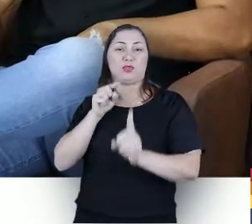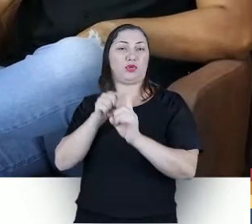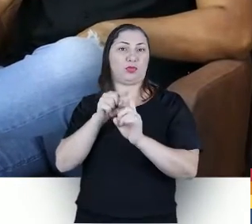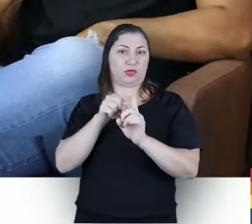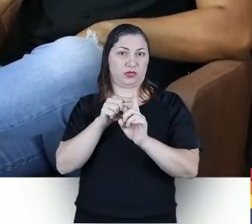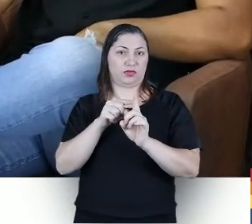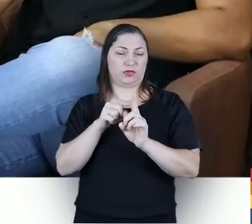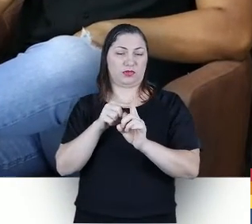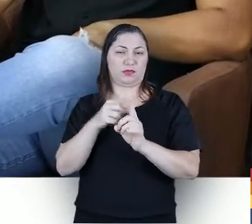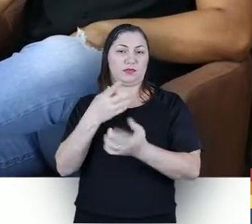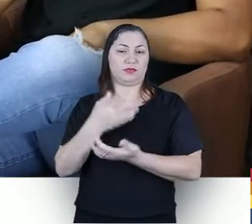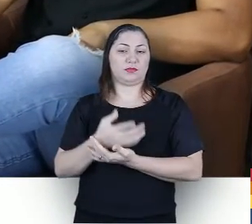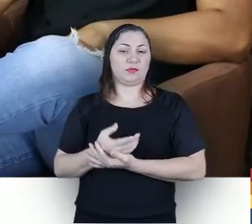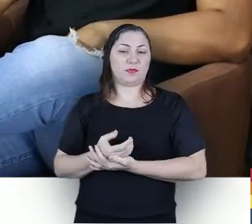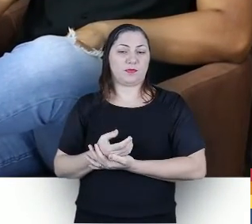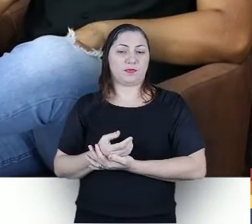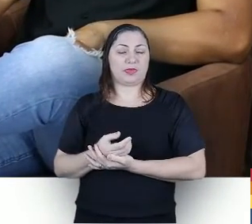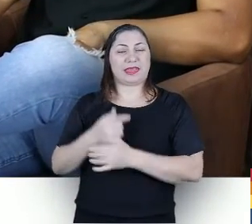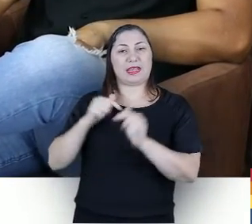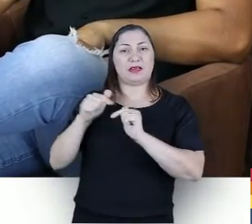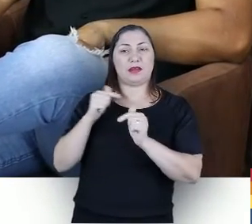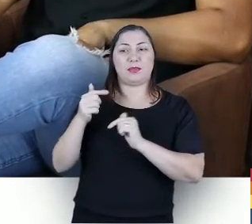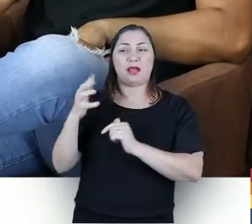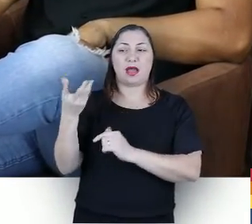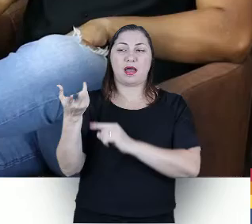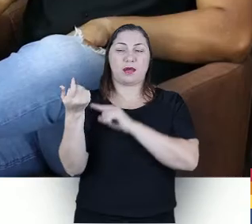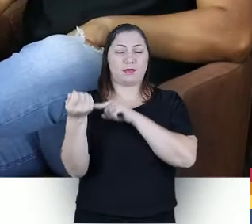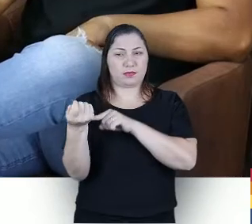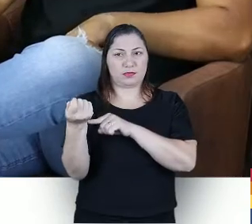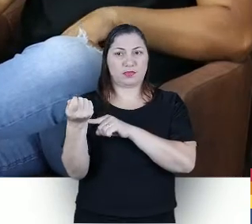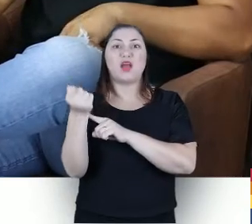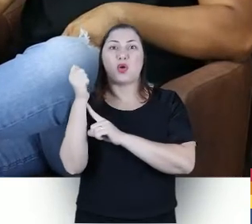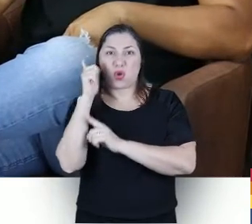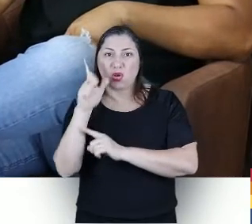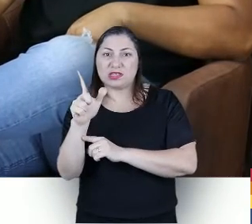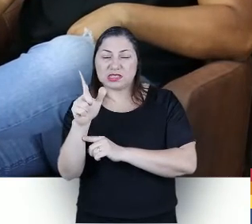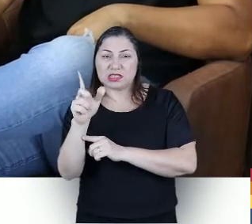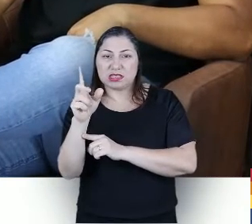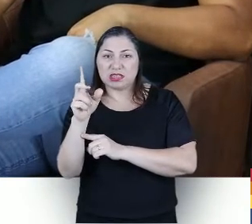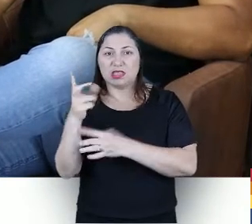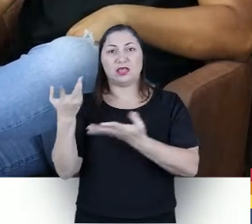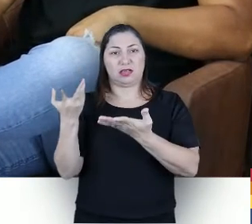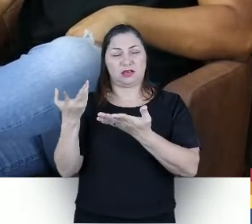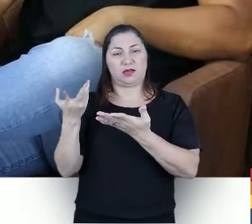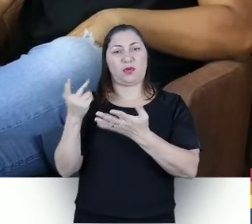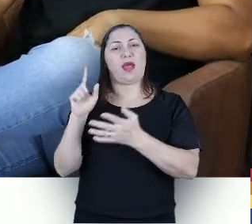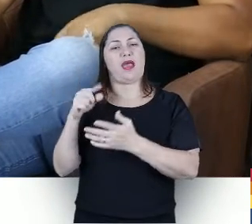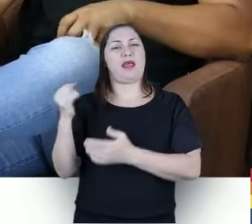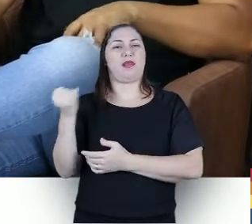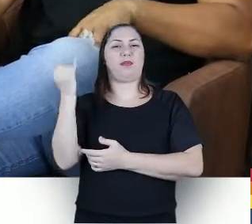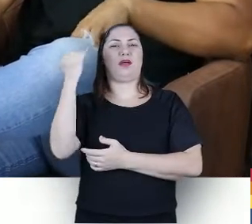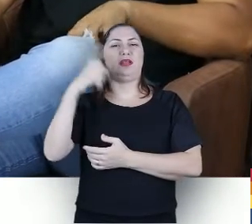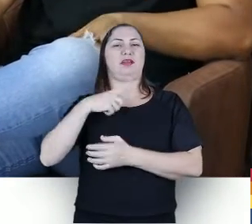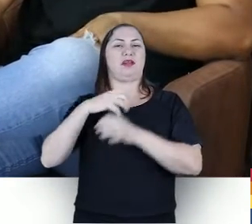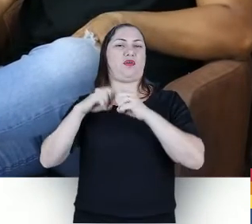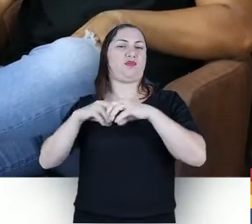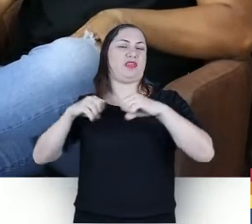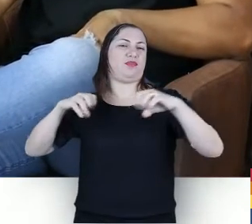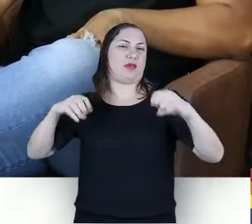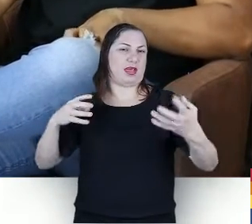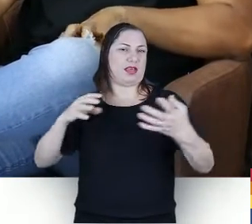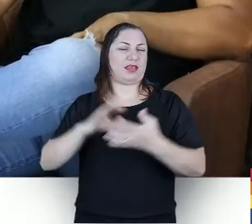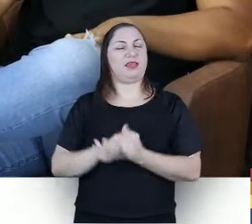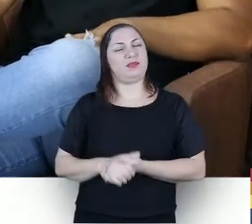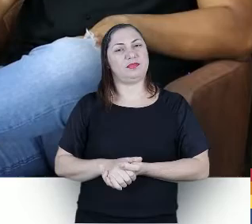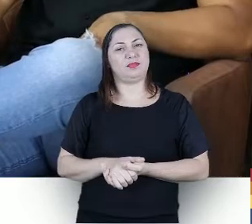letivo. Eu acho que é importante também a gente sempre estar fazendo ter o feedback do estudante, né, no sentido, Sim, olha, tá funcionando? o